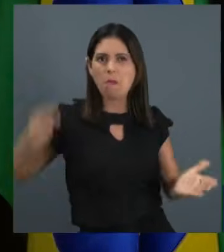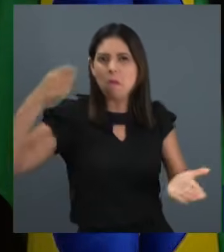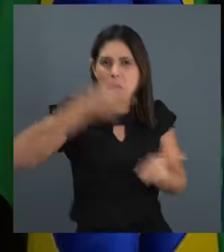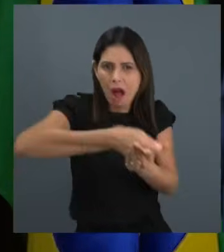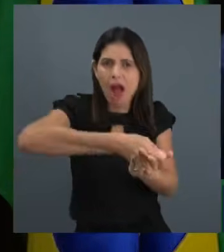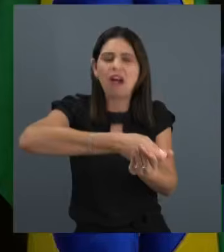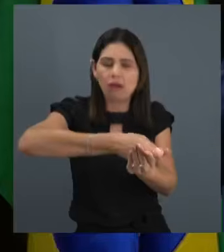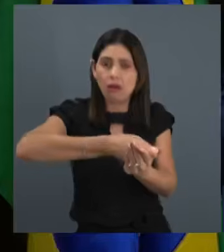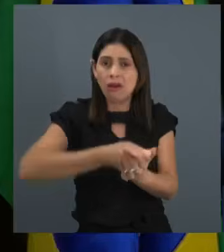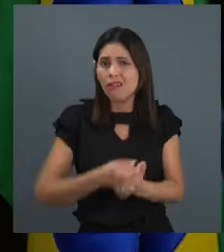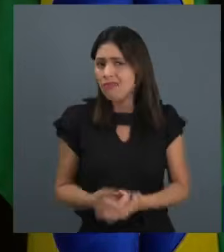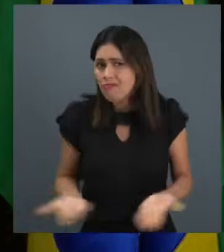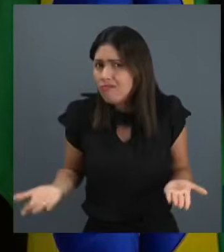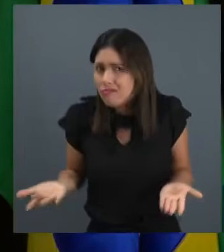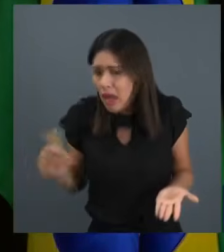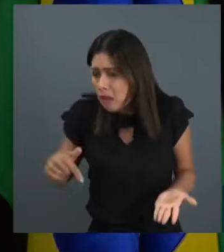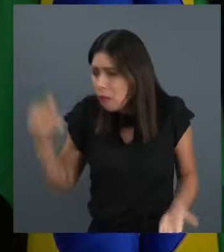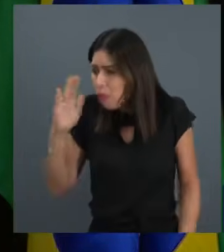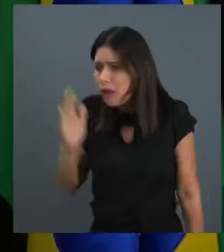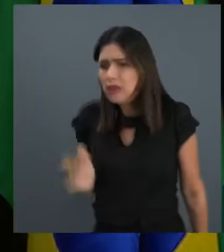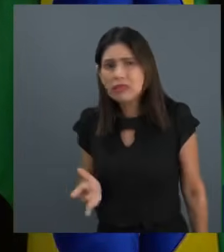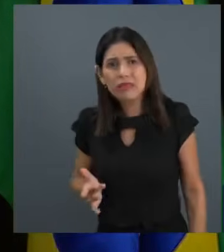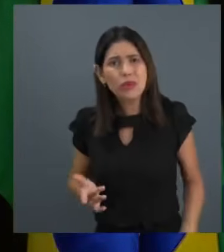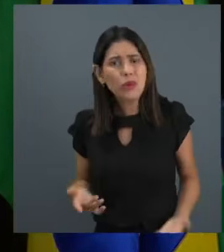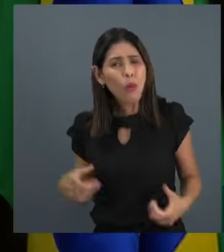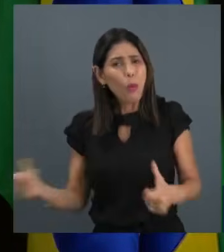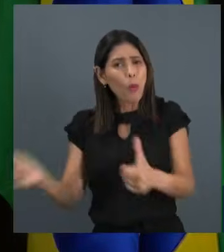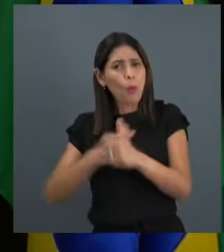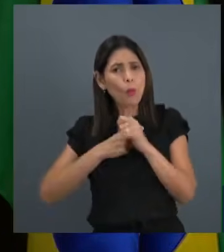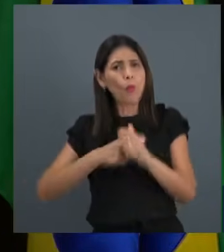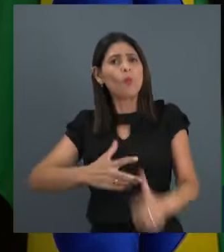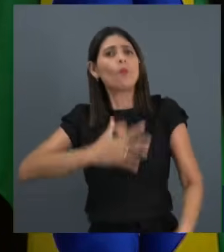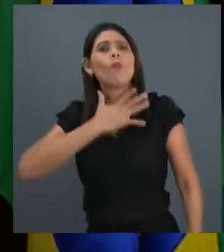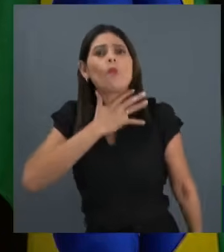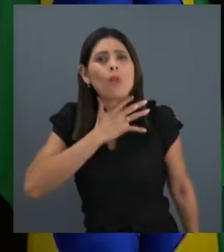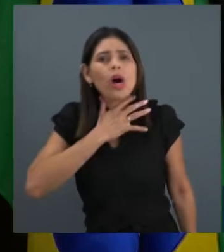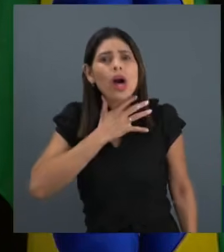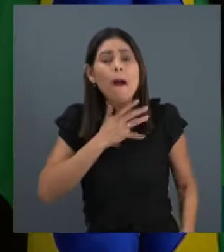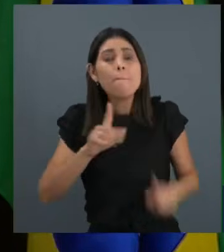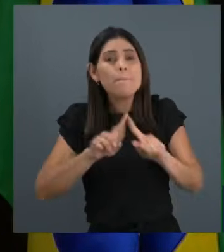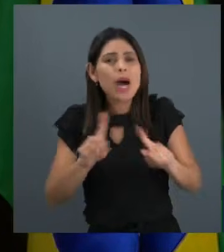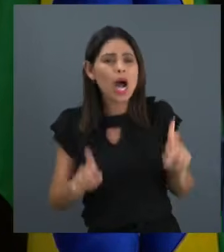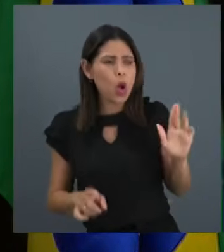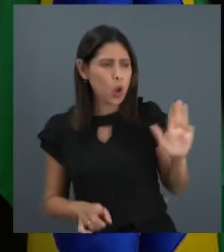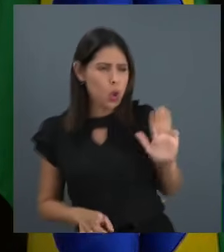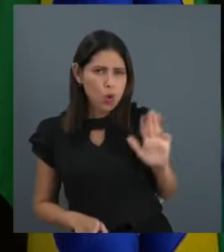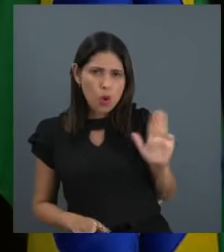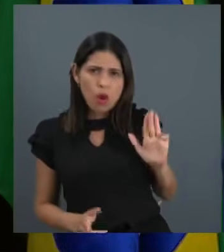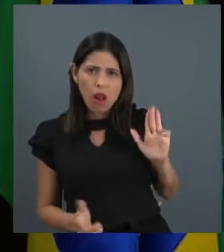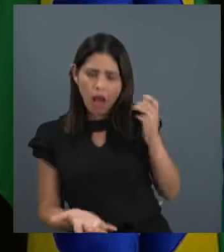bem no nosso país. O governo Lula contrata escritórios a peso de ouro,